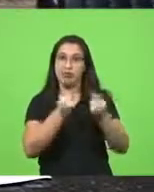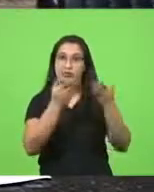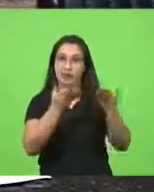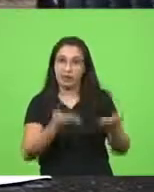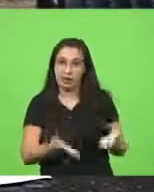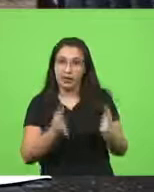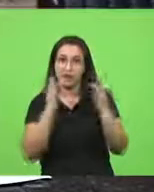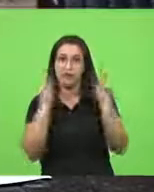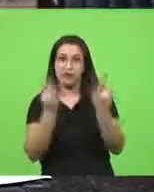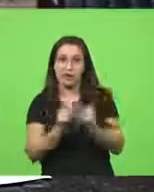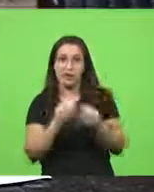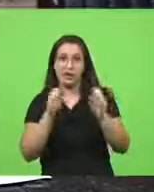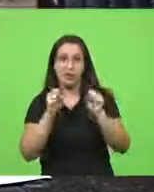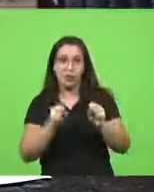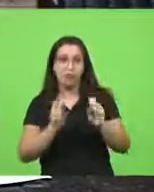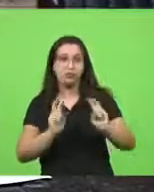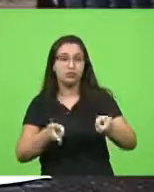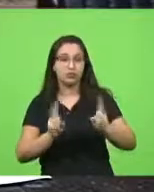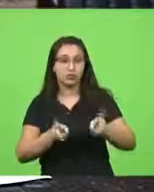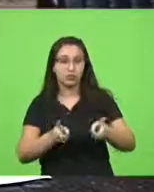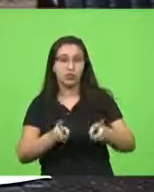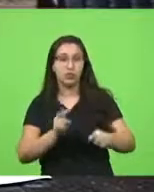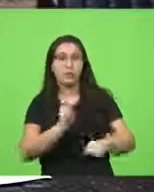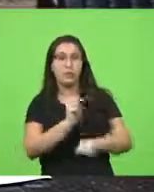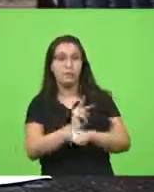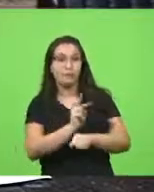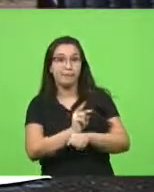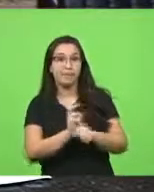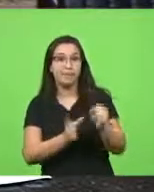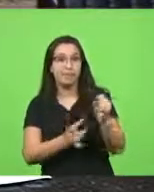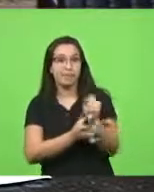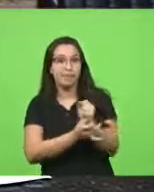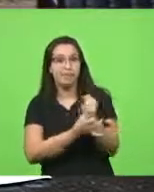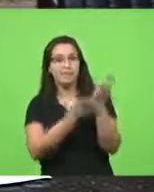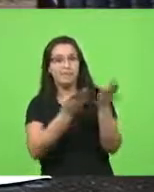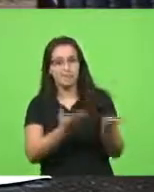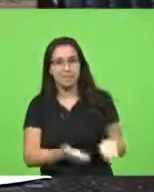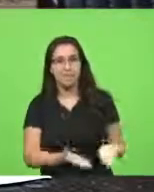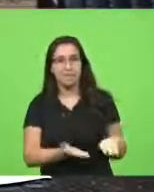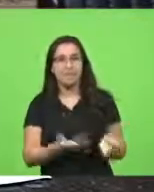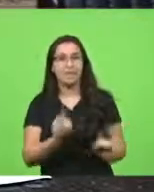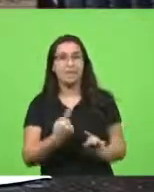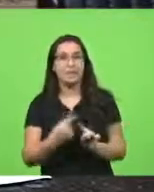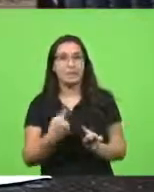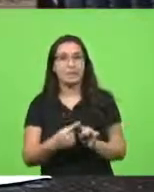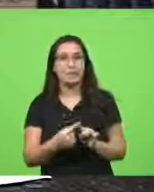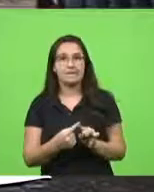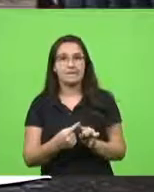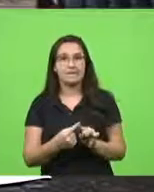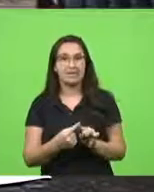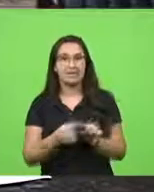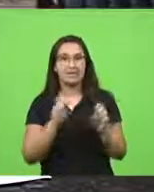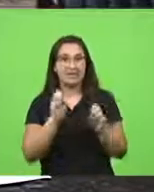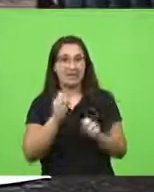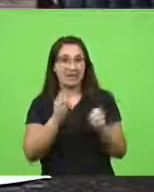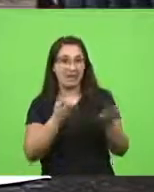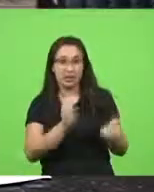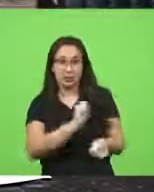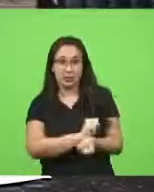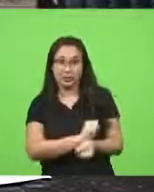essas famílias, é proteger essas famílias, porque fazer com que eles parem de fazer educação domiciliar? Não